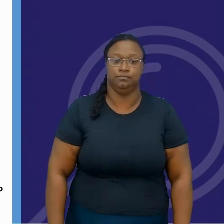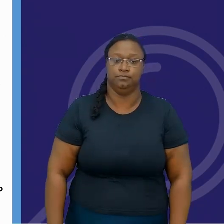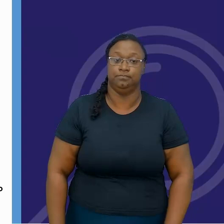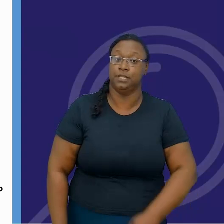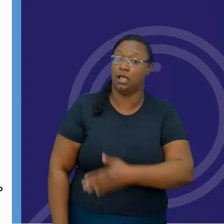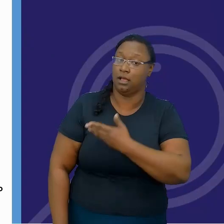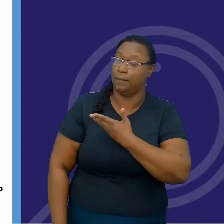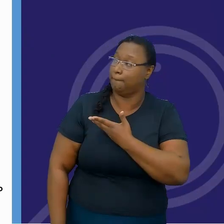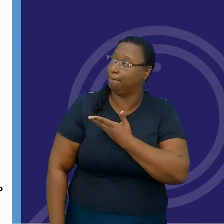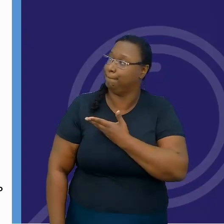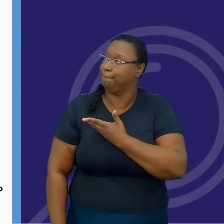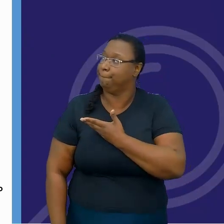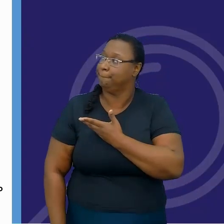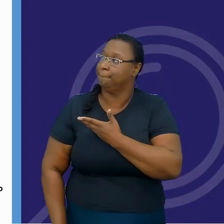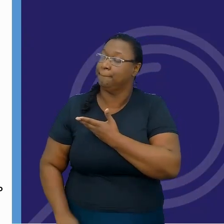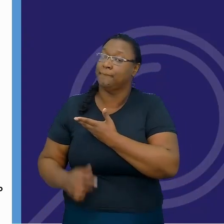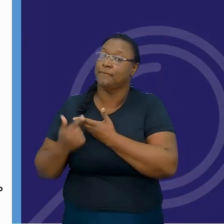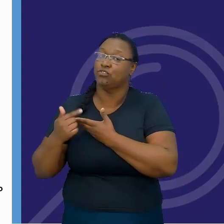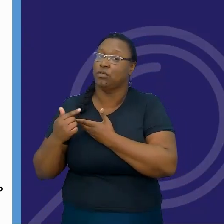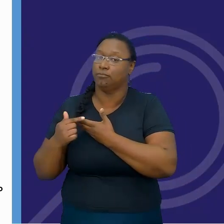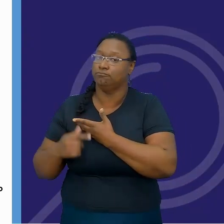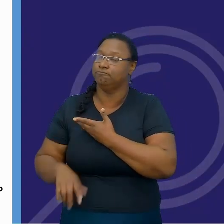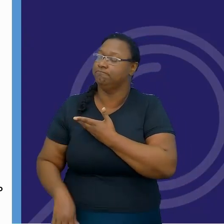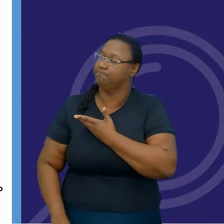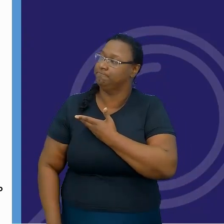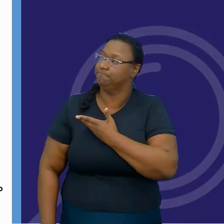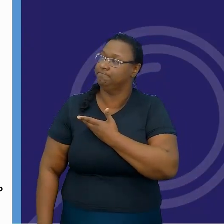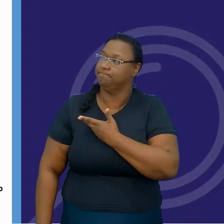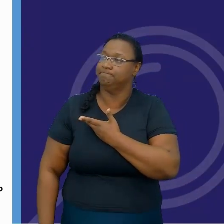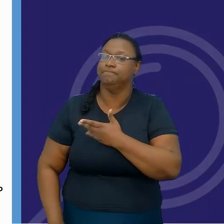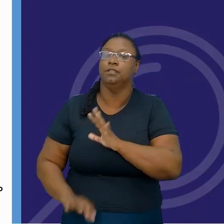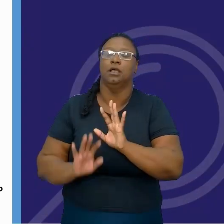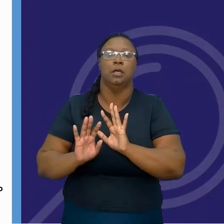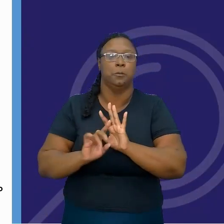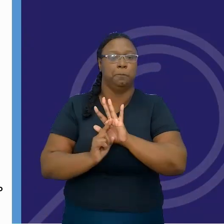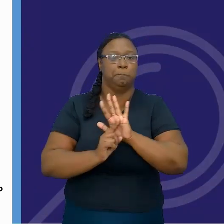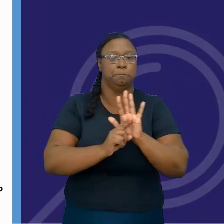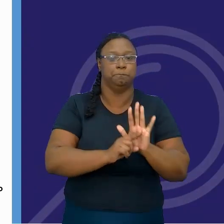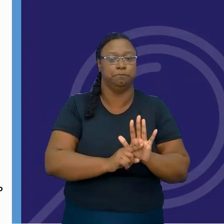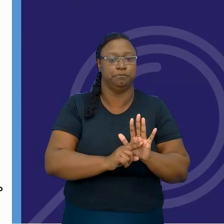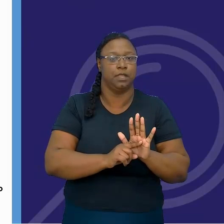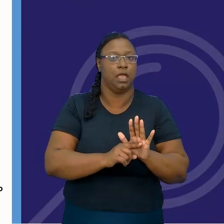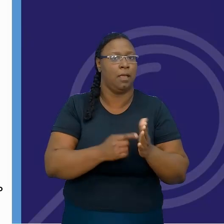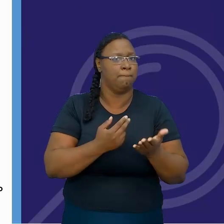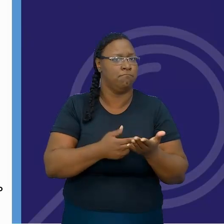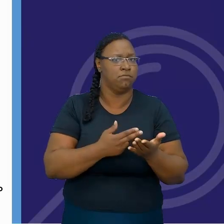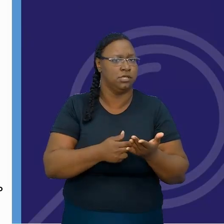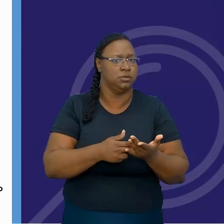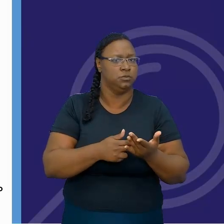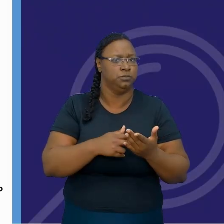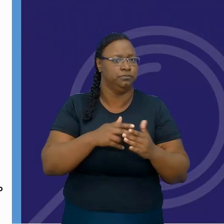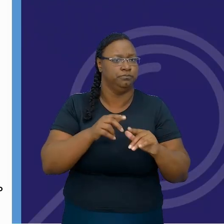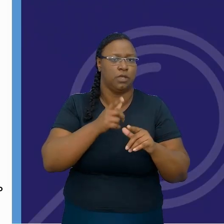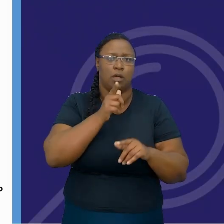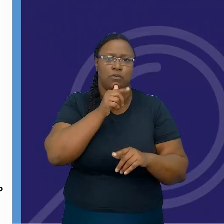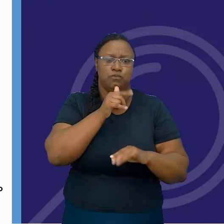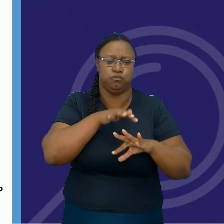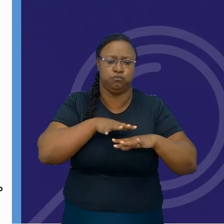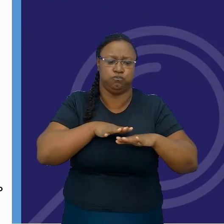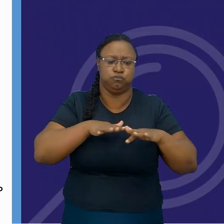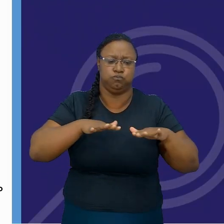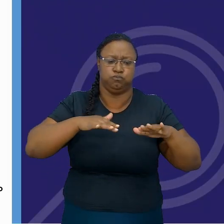do item 7 que tem lá, traz de novo essa mesma relação, área alagada e potência, né?